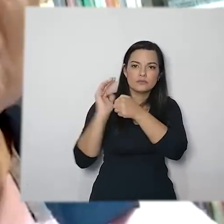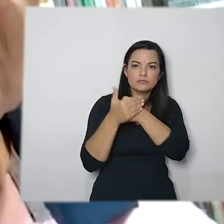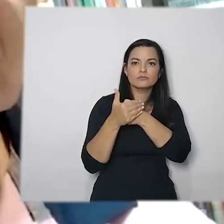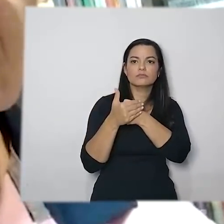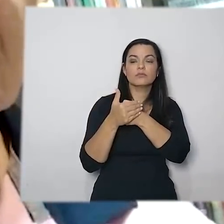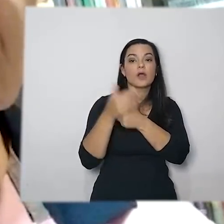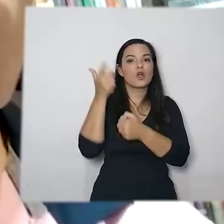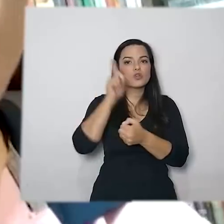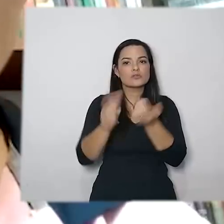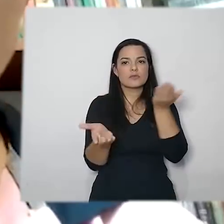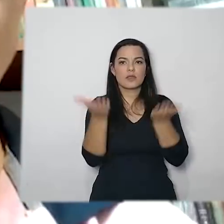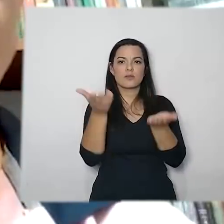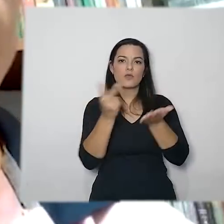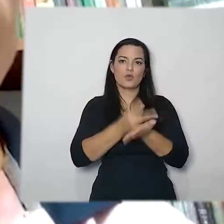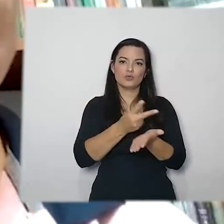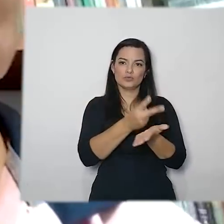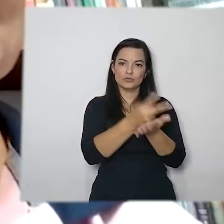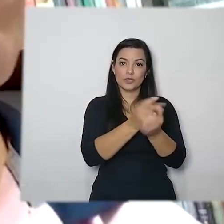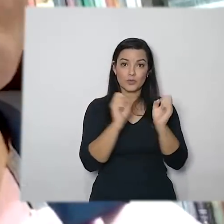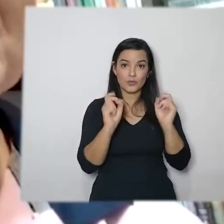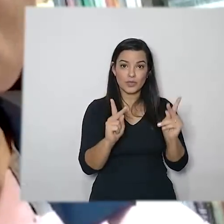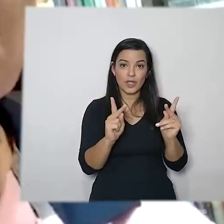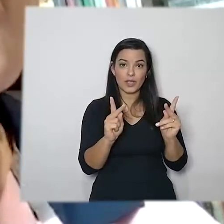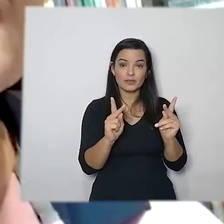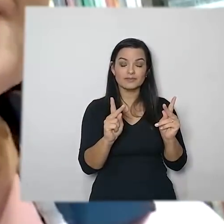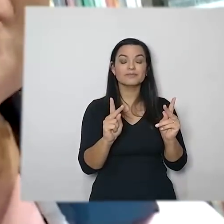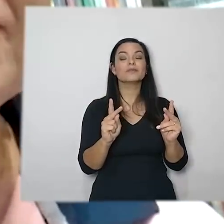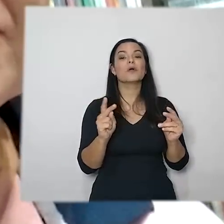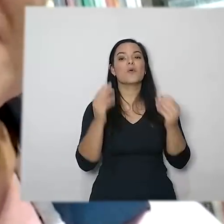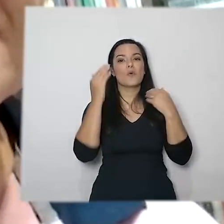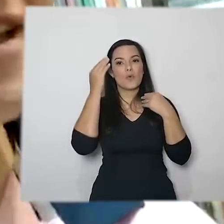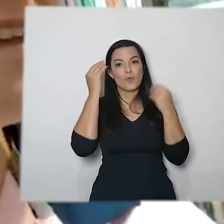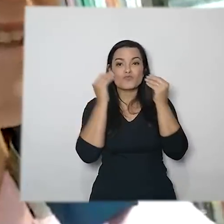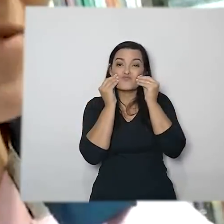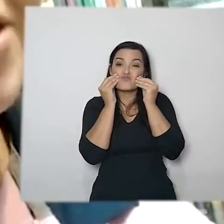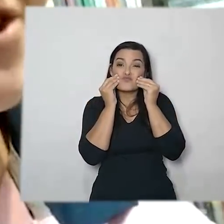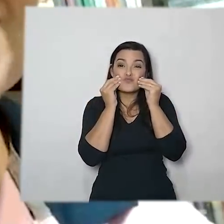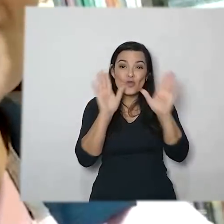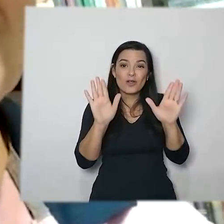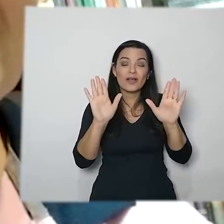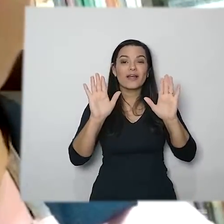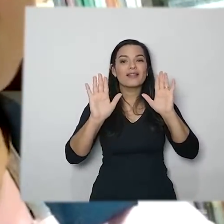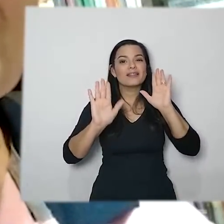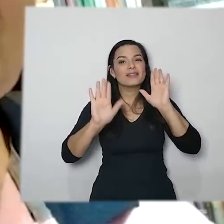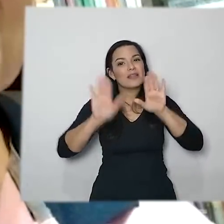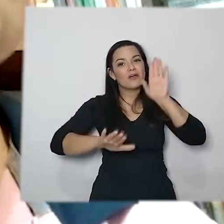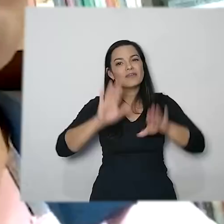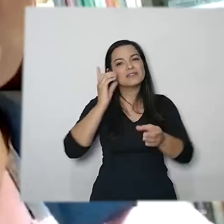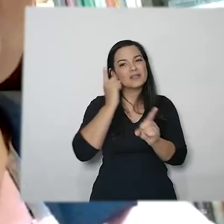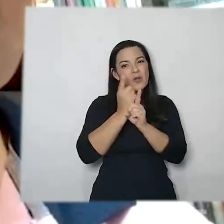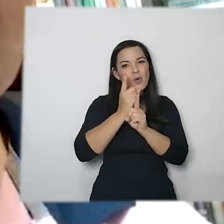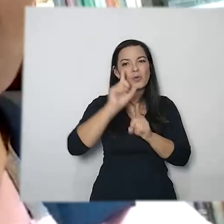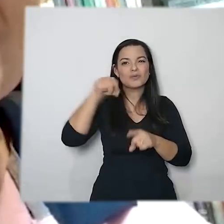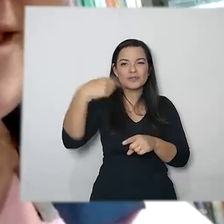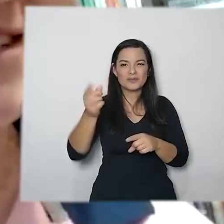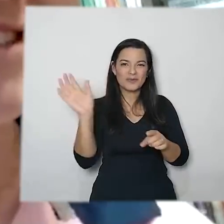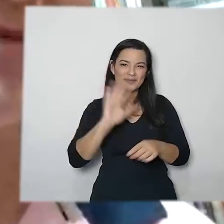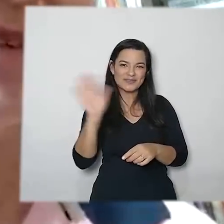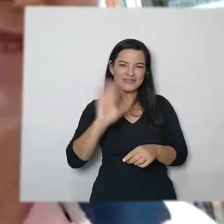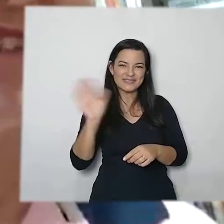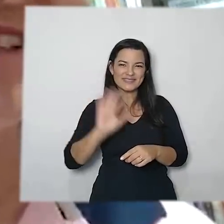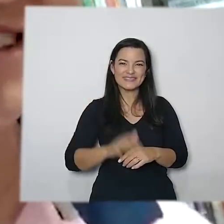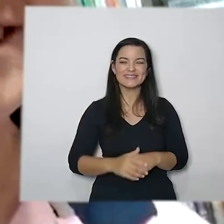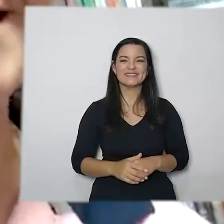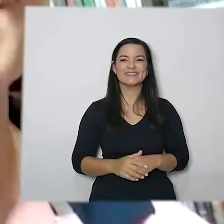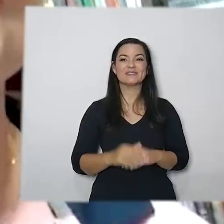seja mantido. Tudo bem, crianças? Então, um beijo bem grande para vocês e quem sabe a gente se vê em outro momento com outro tema. Tchau